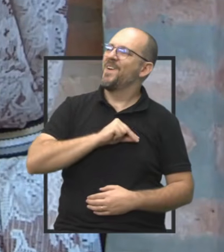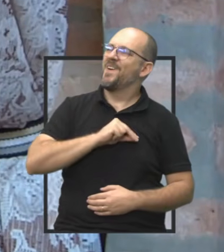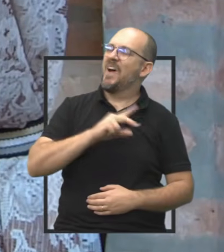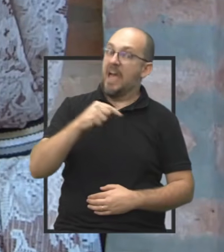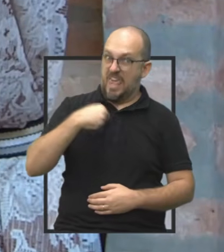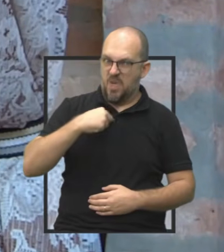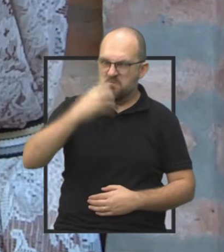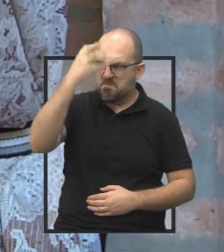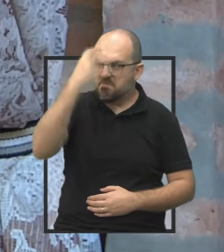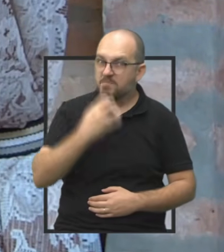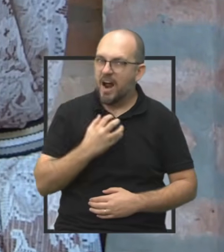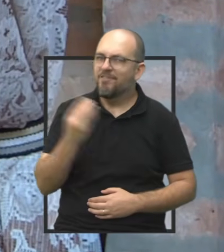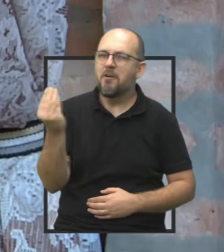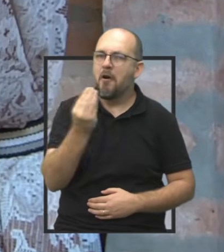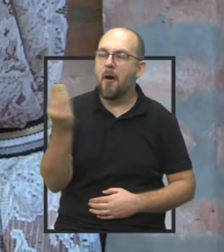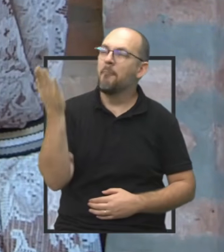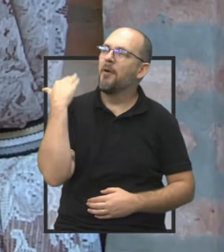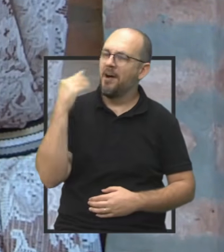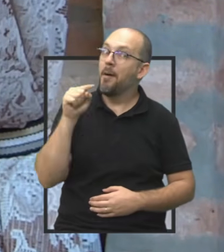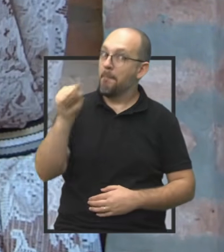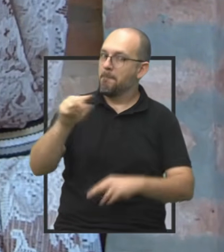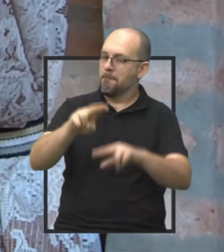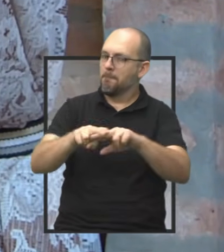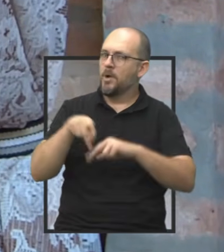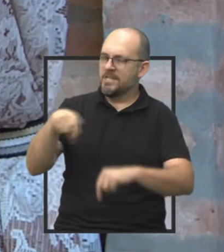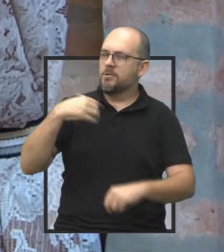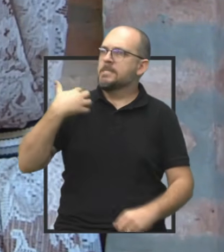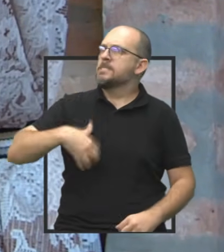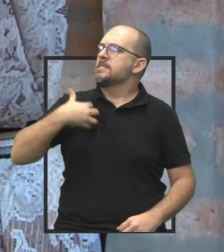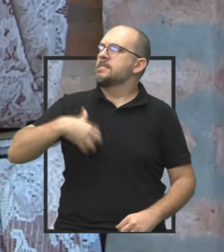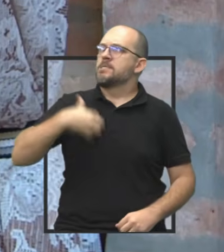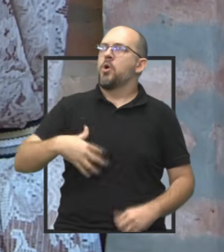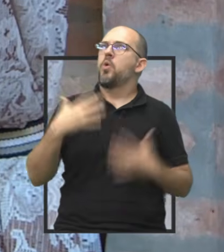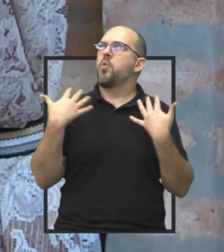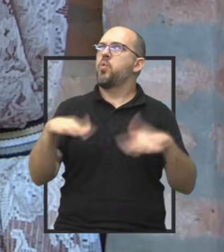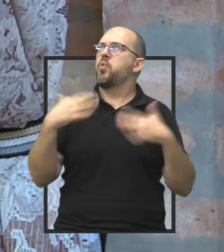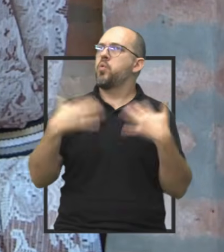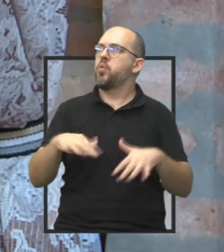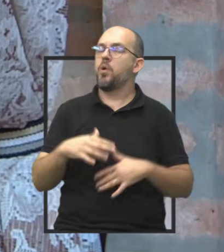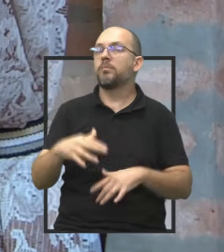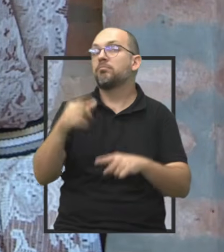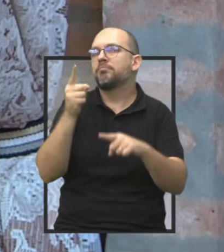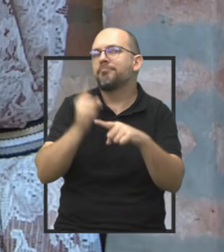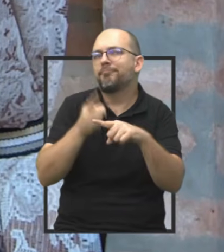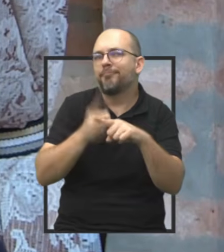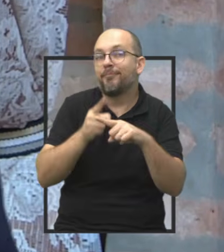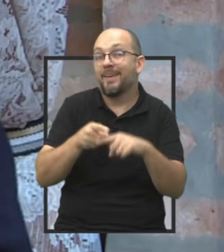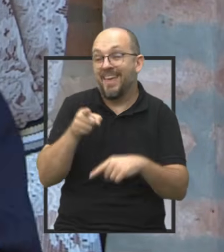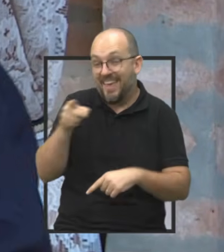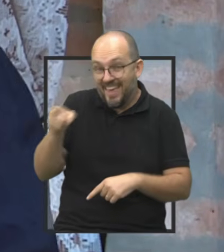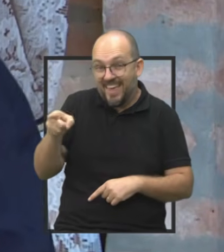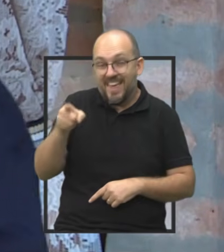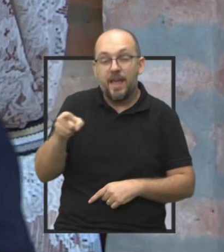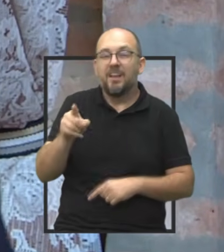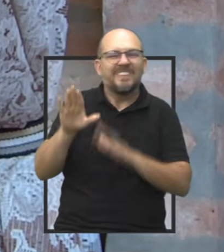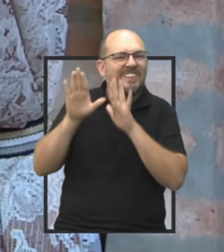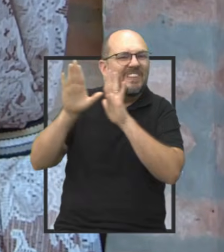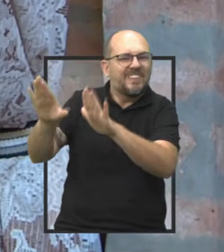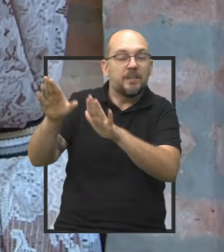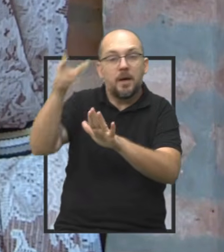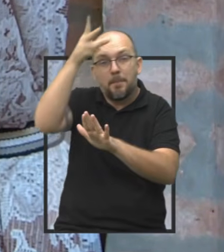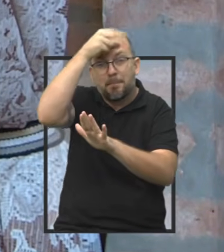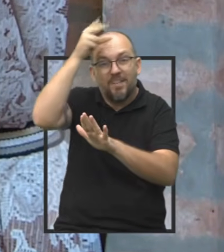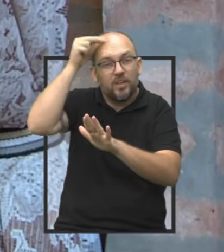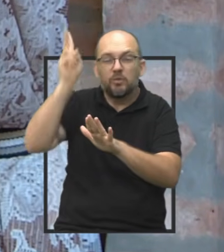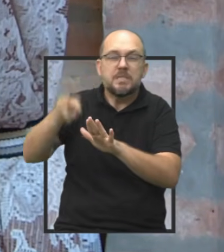Nossa senhora, você queria ver eu brava, era isso, viu, minha filha? Ah, minha nossa senhora. Por quê, minha filha? Ele não